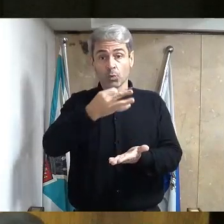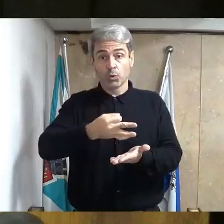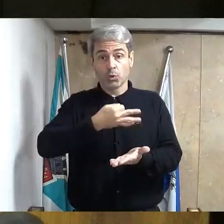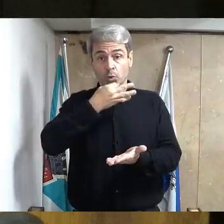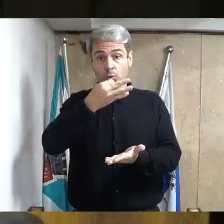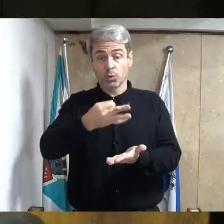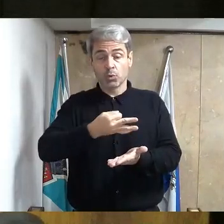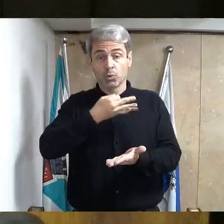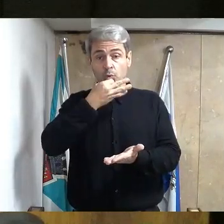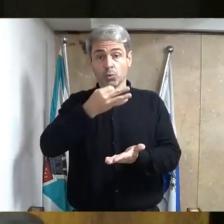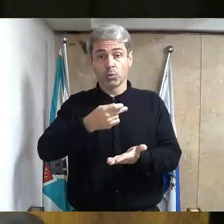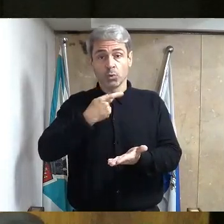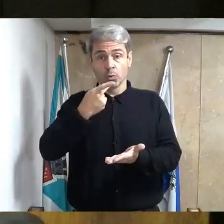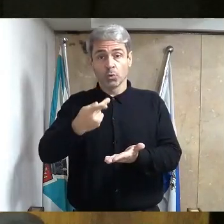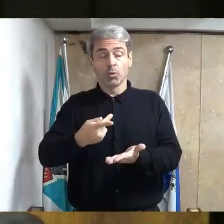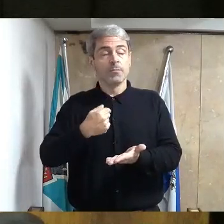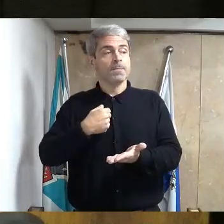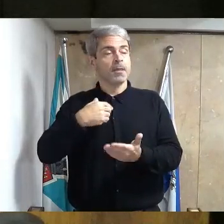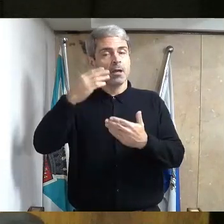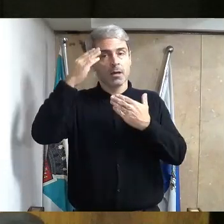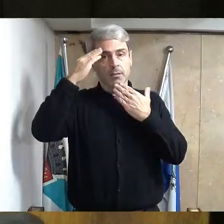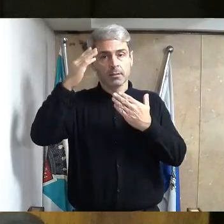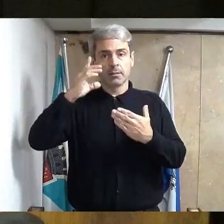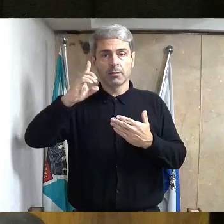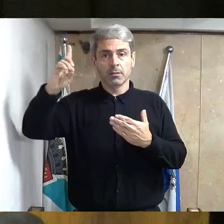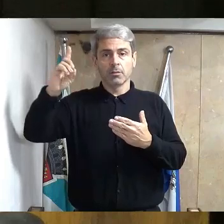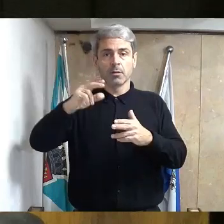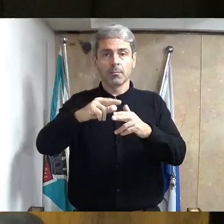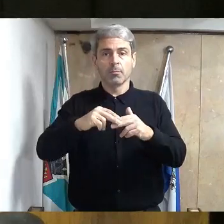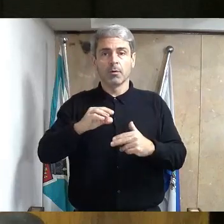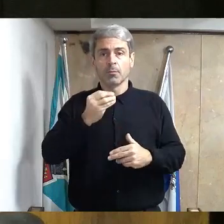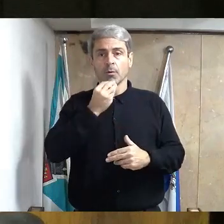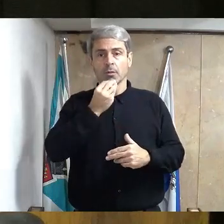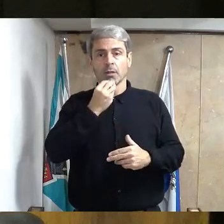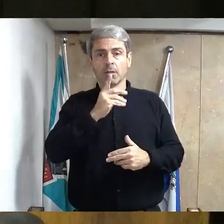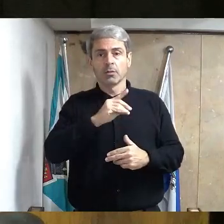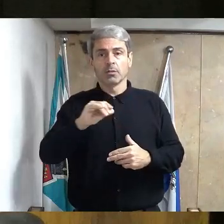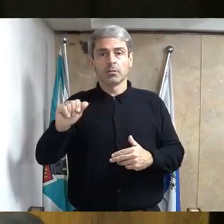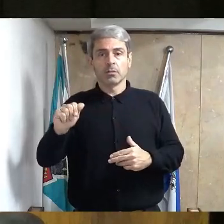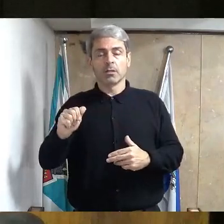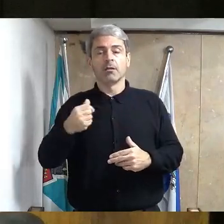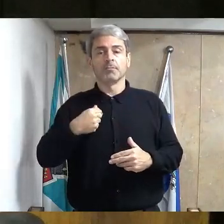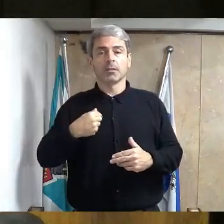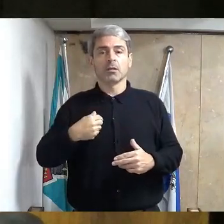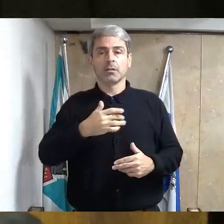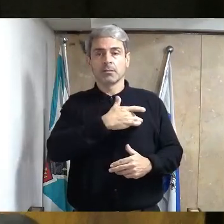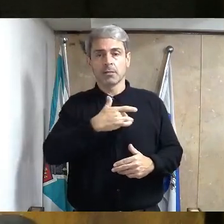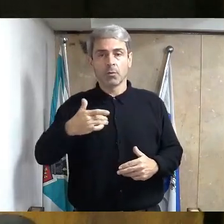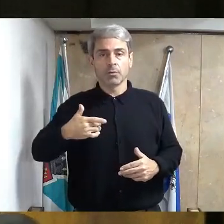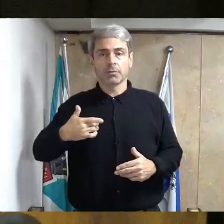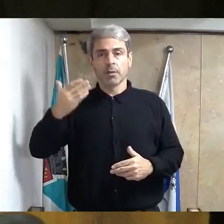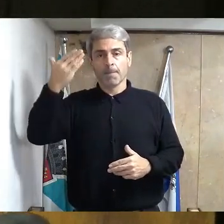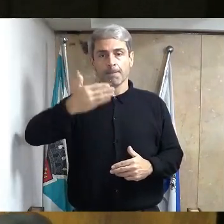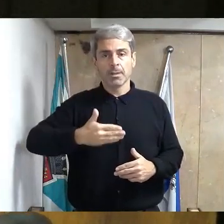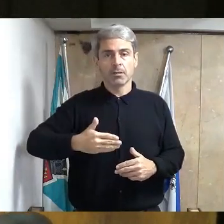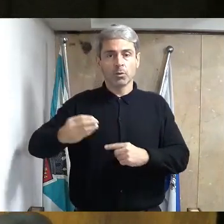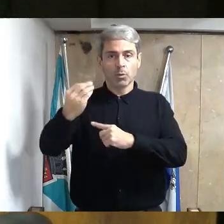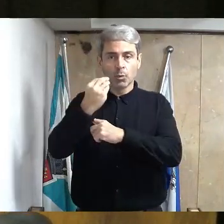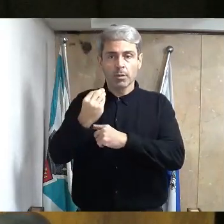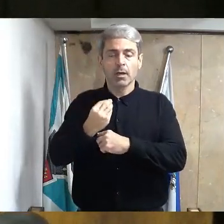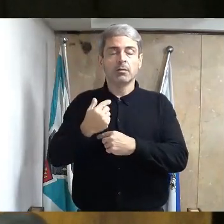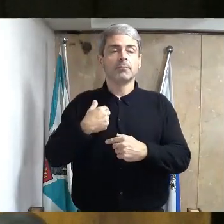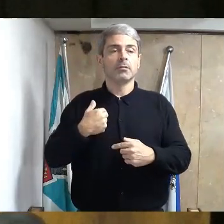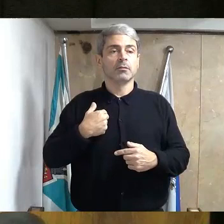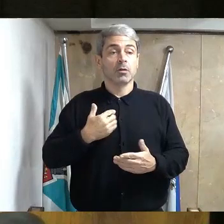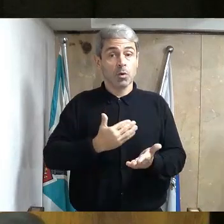Obrigado. Agradecendo o nosso grandioso Deus por mais um dia estarmos aqui com saúde, na permissão dele. Quero